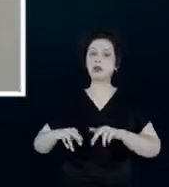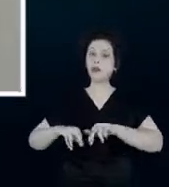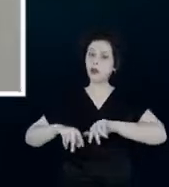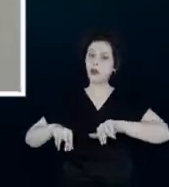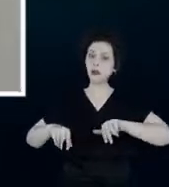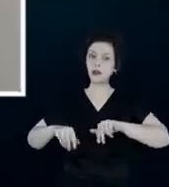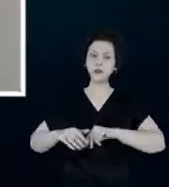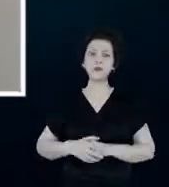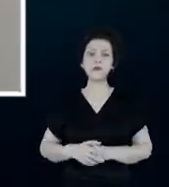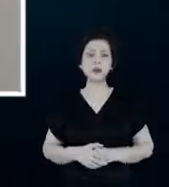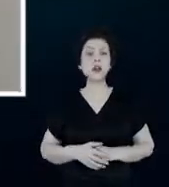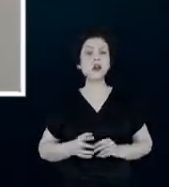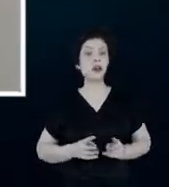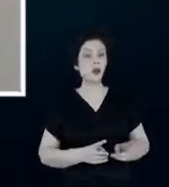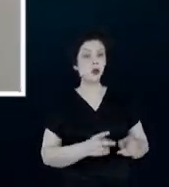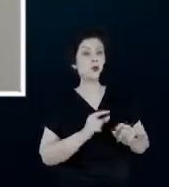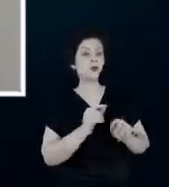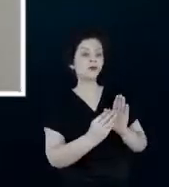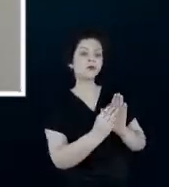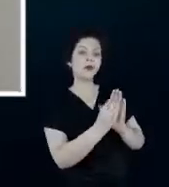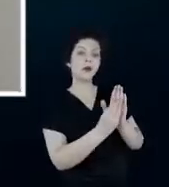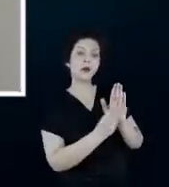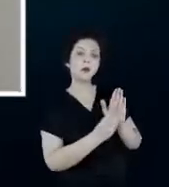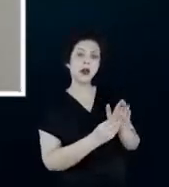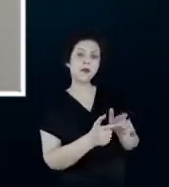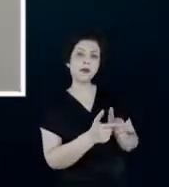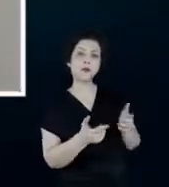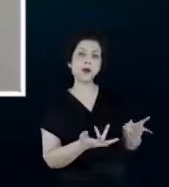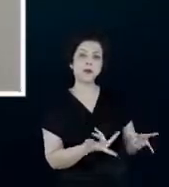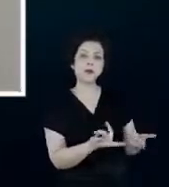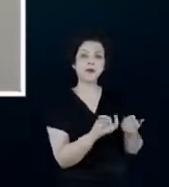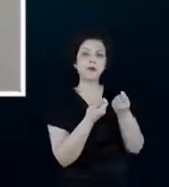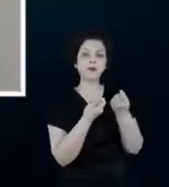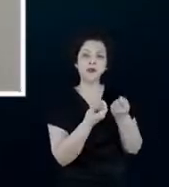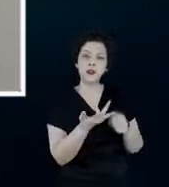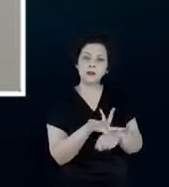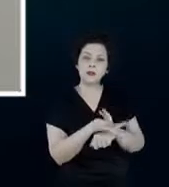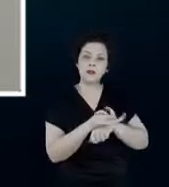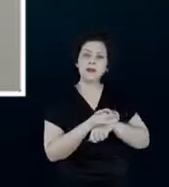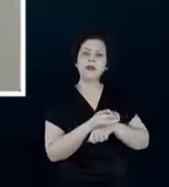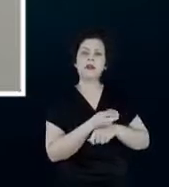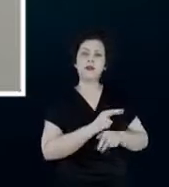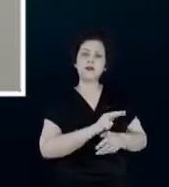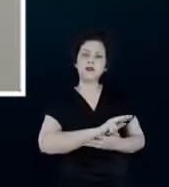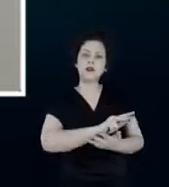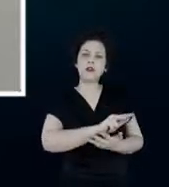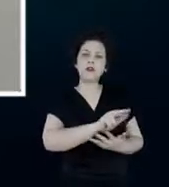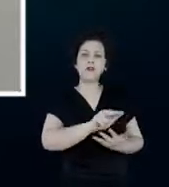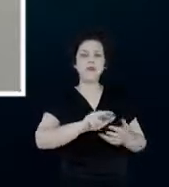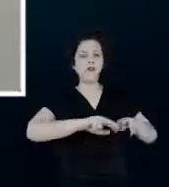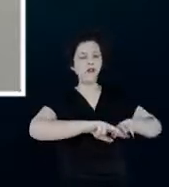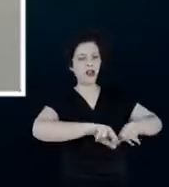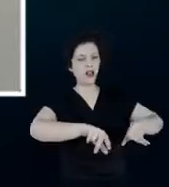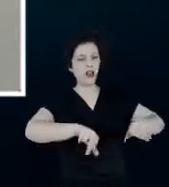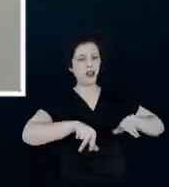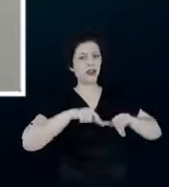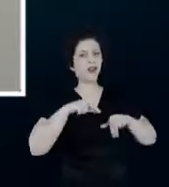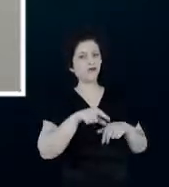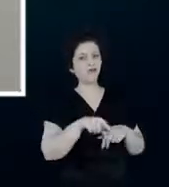eu acho que a gente tem que continuar com essa nossa agenda de diversificação, claro, como disse o Rui,